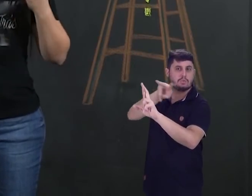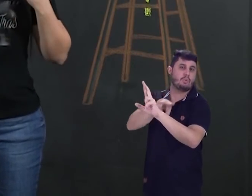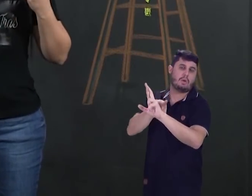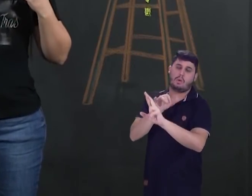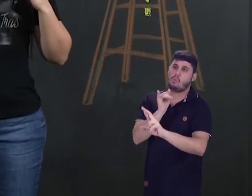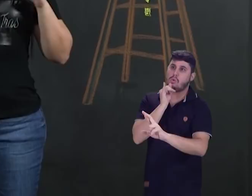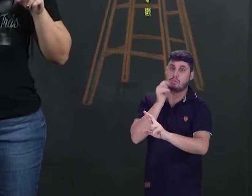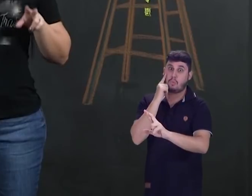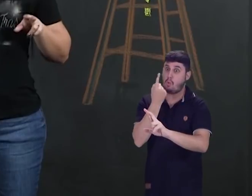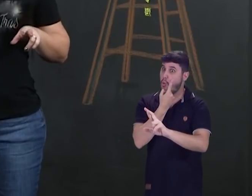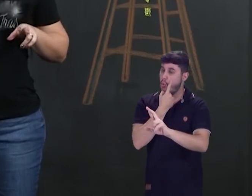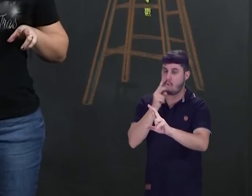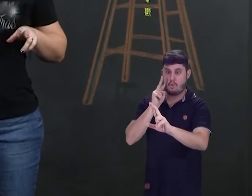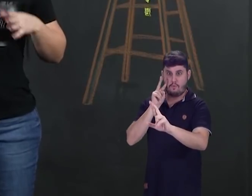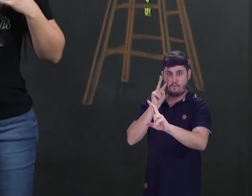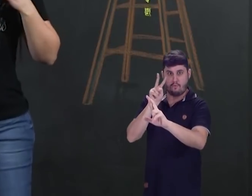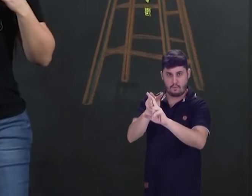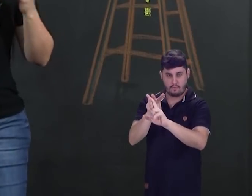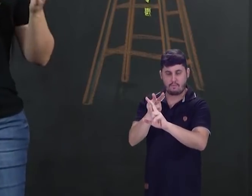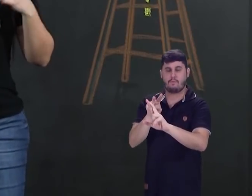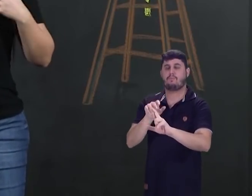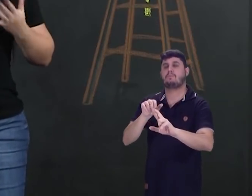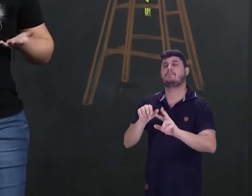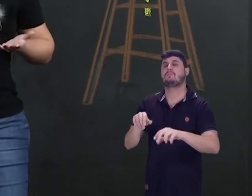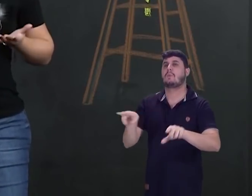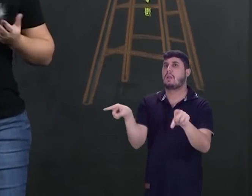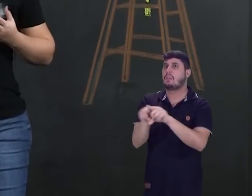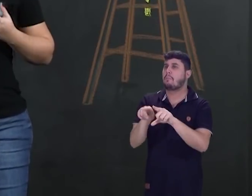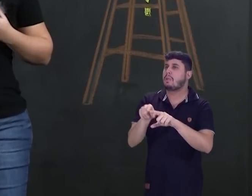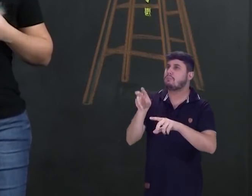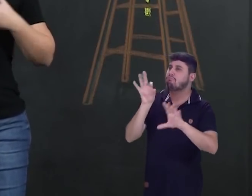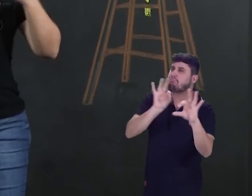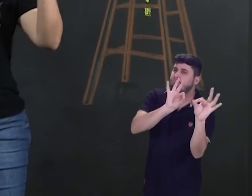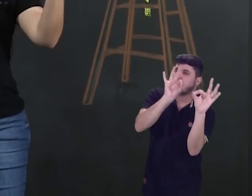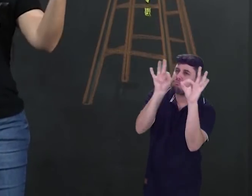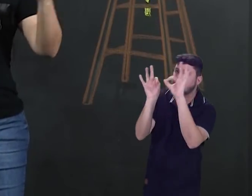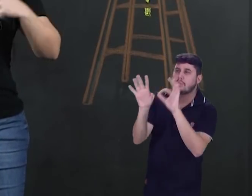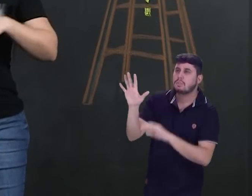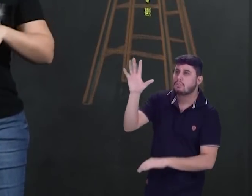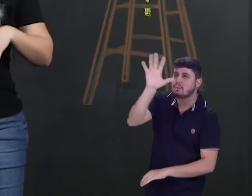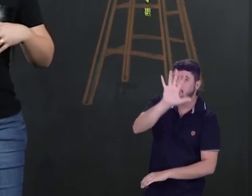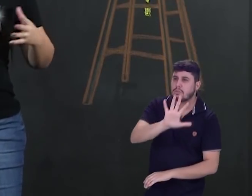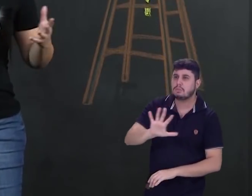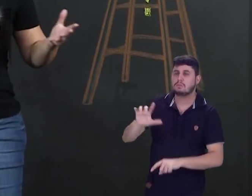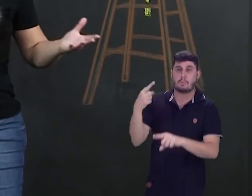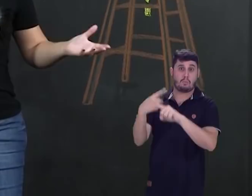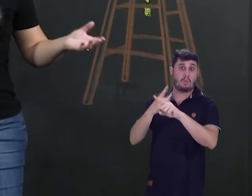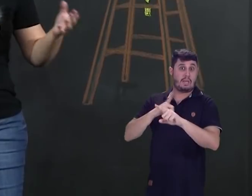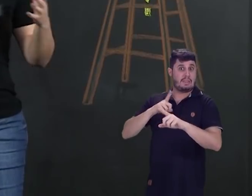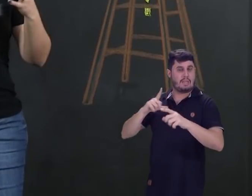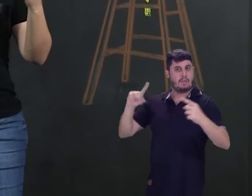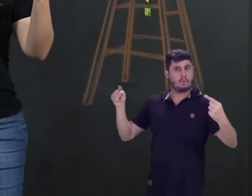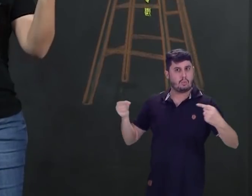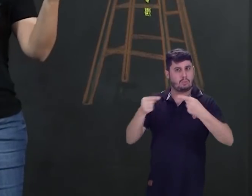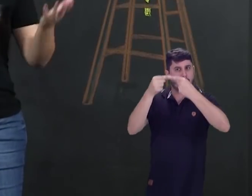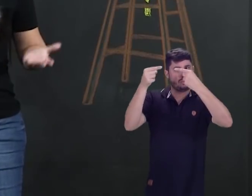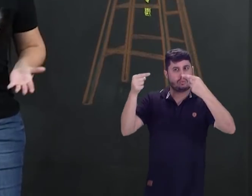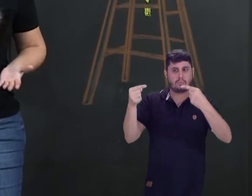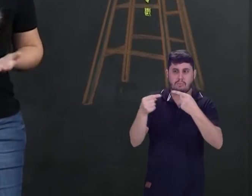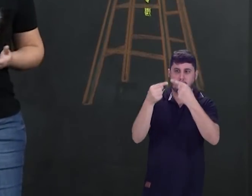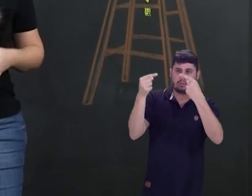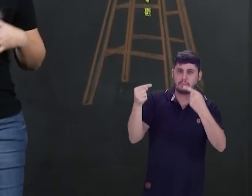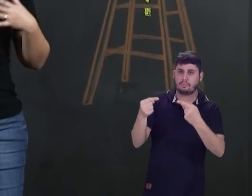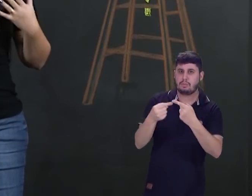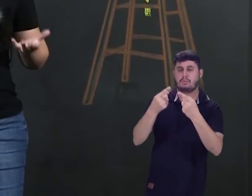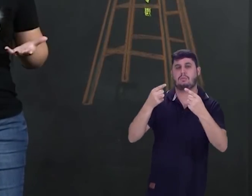ele. Os nossos olhos olham a obra e passeiam por ela só por causa dos eixos direcionais, a